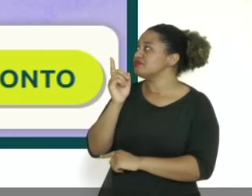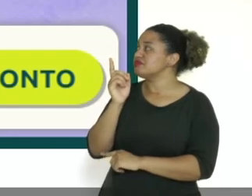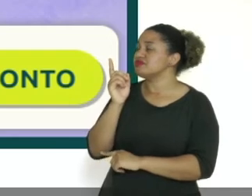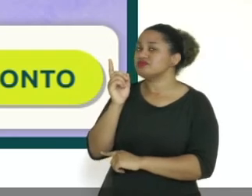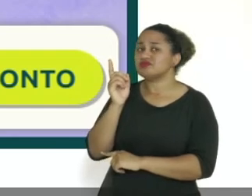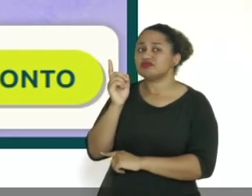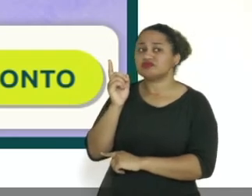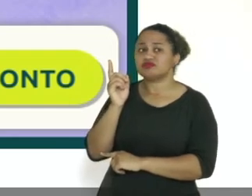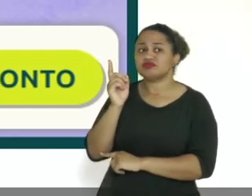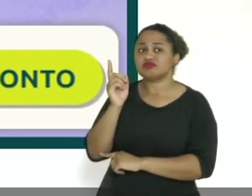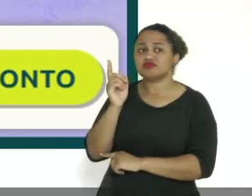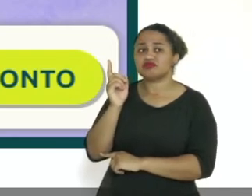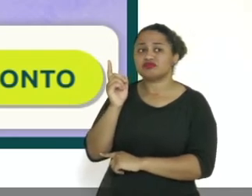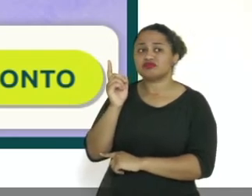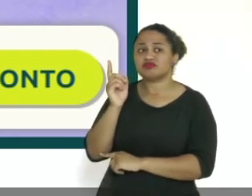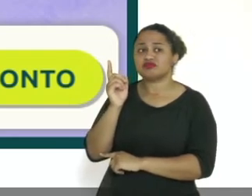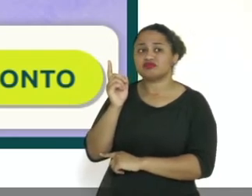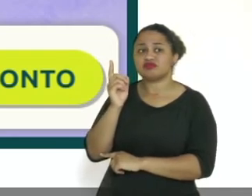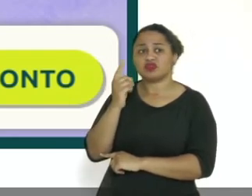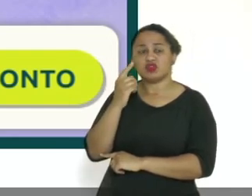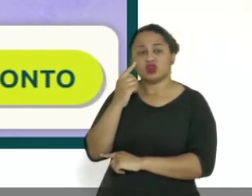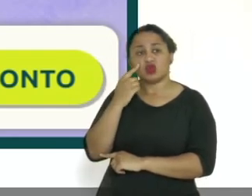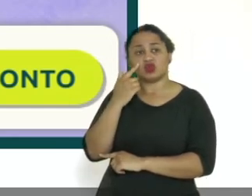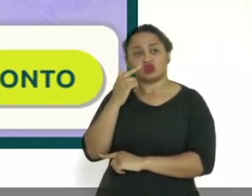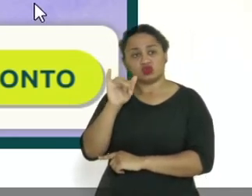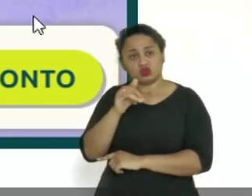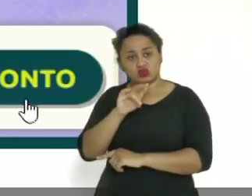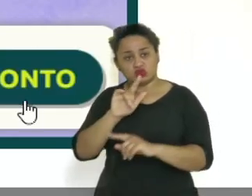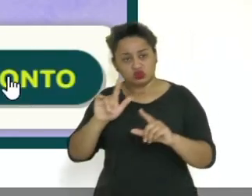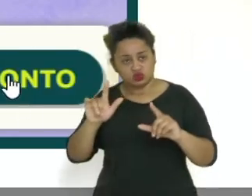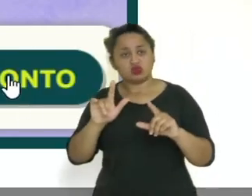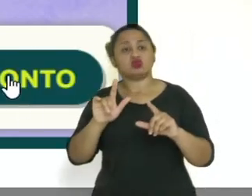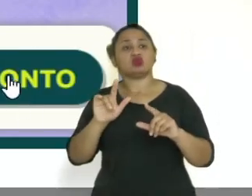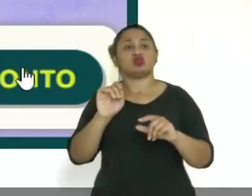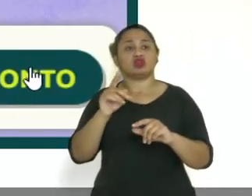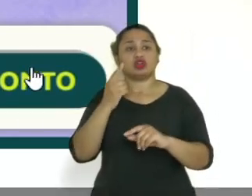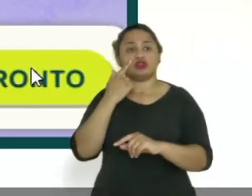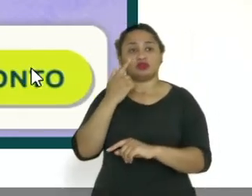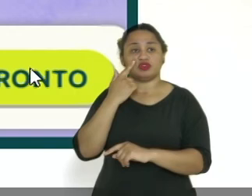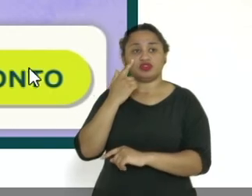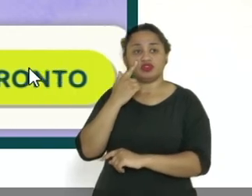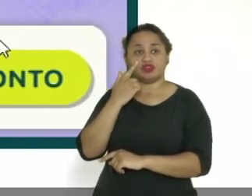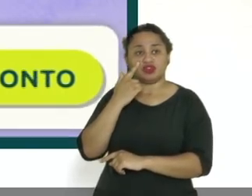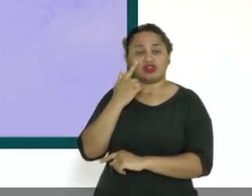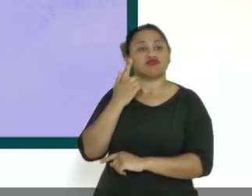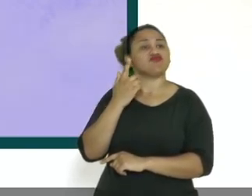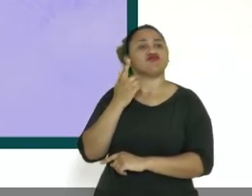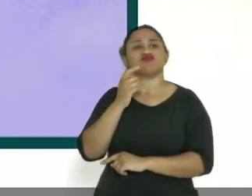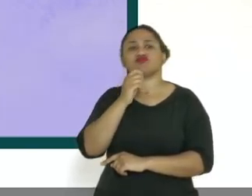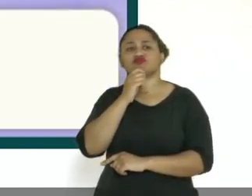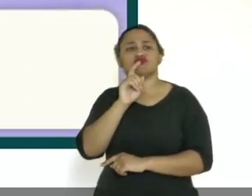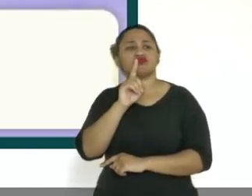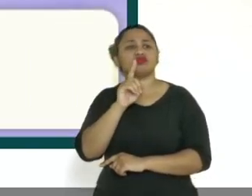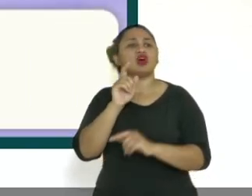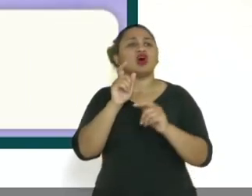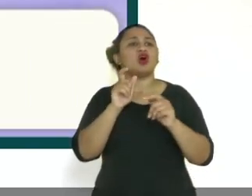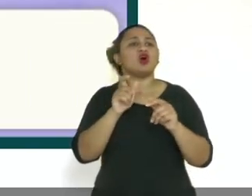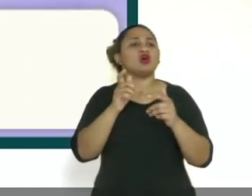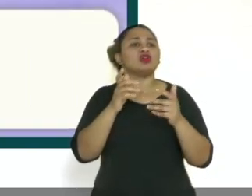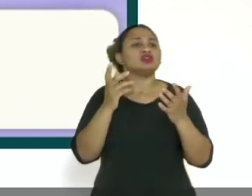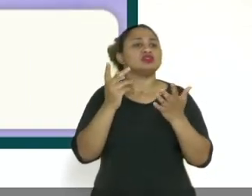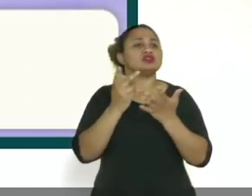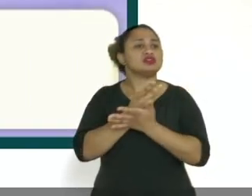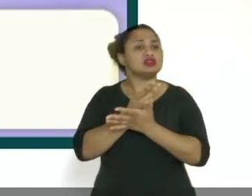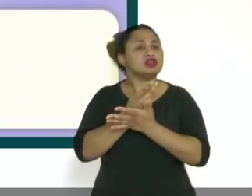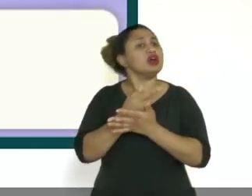não fechou. Vamos ver se eu tô certinho. Eu tô em julho, ó. Aproximado, vamos ver. Vamos tentar aqui que ele indica. O que que tá dando errado ali, ó.